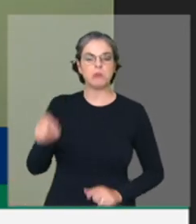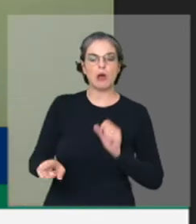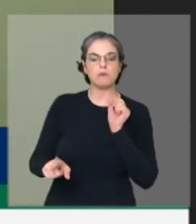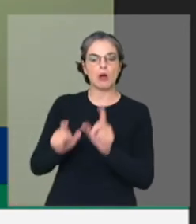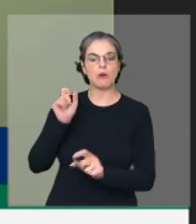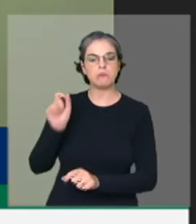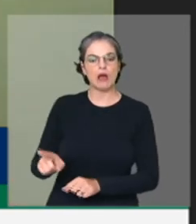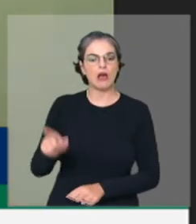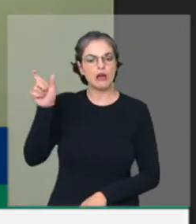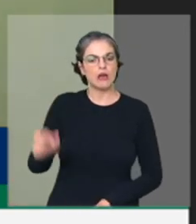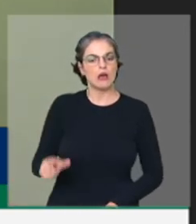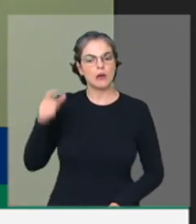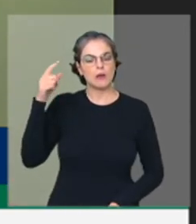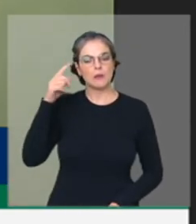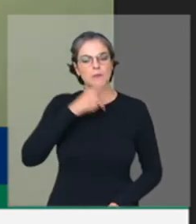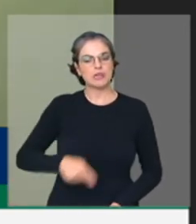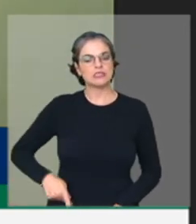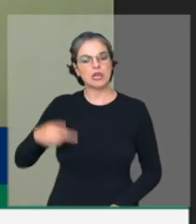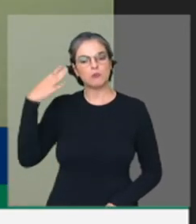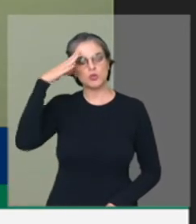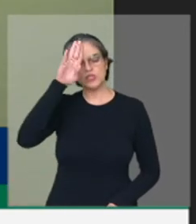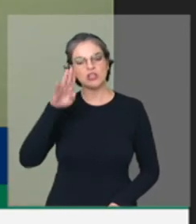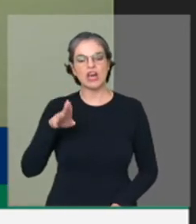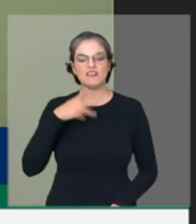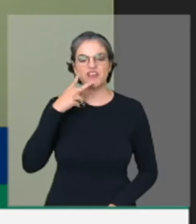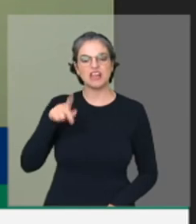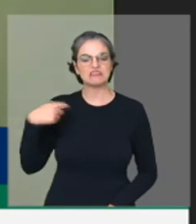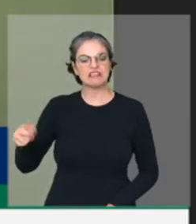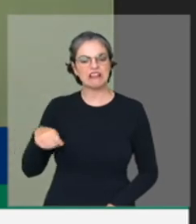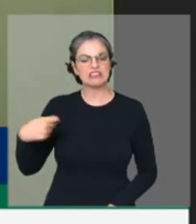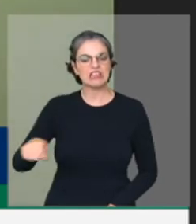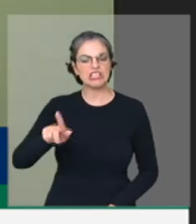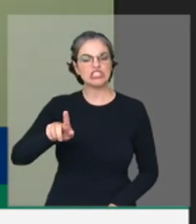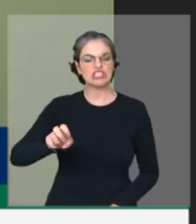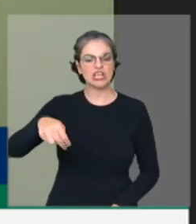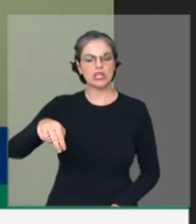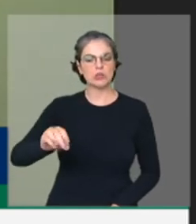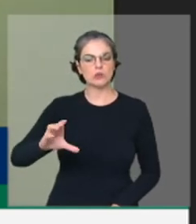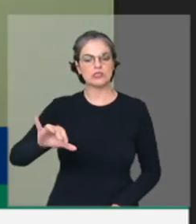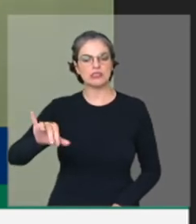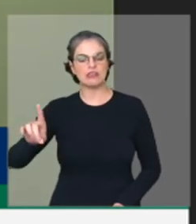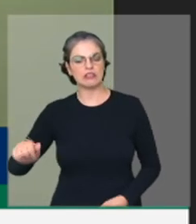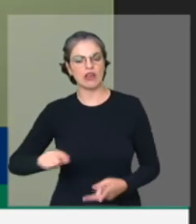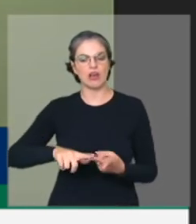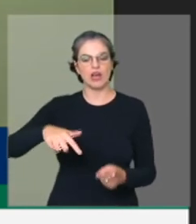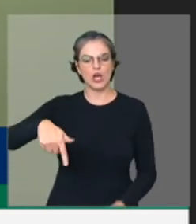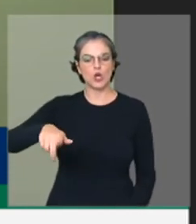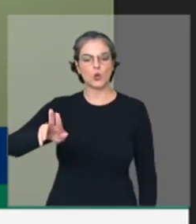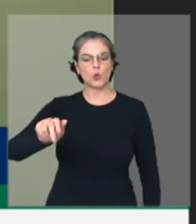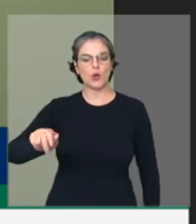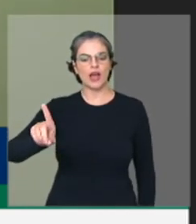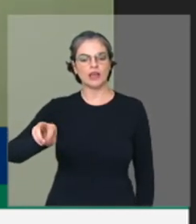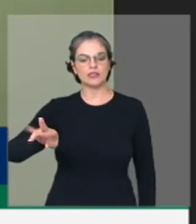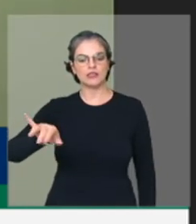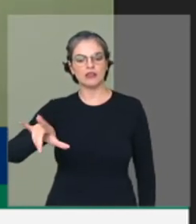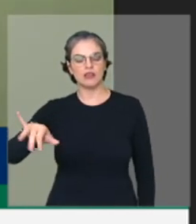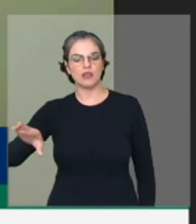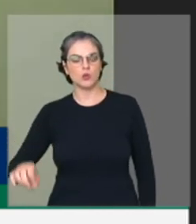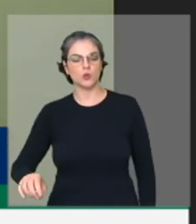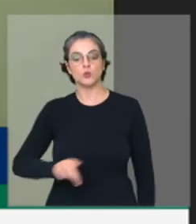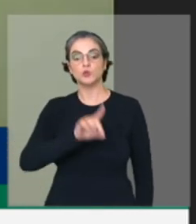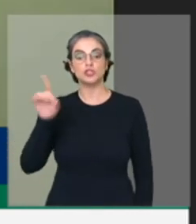quadrilheiro, chama o presidente de genocida. No dia que o presidente esteve nessa casa, no início do